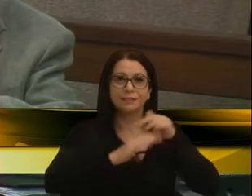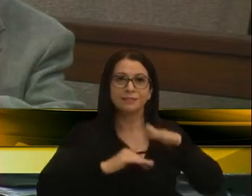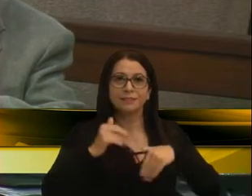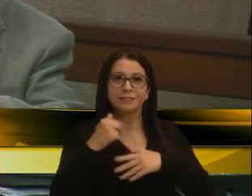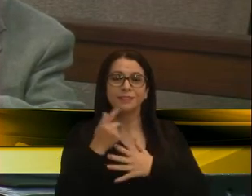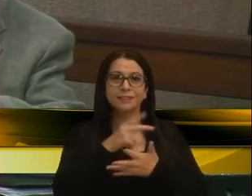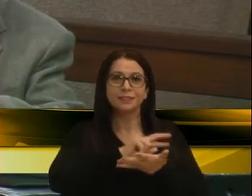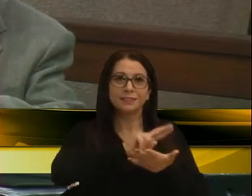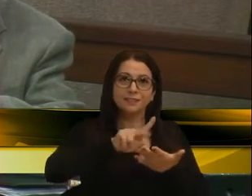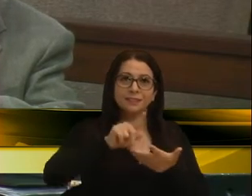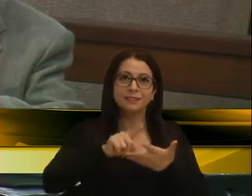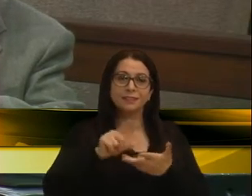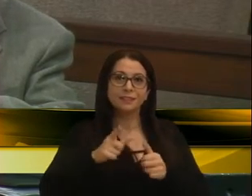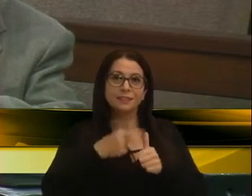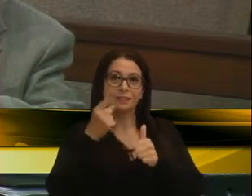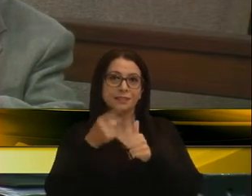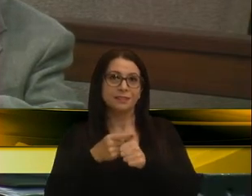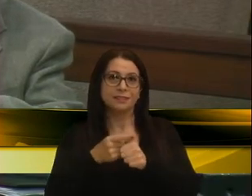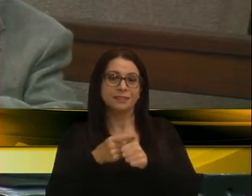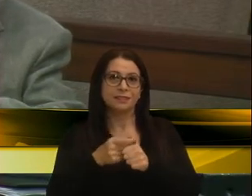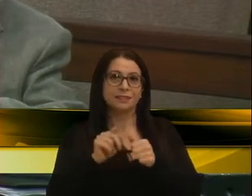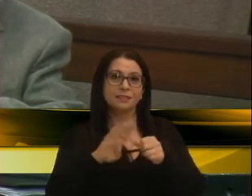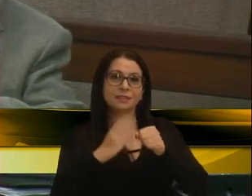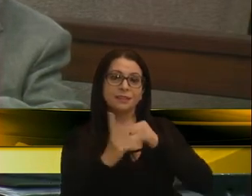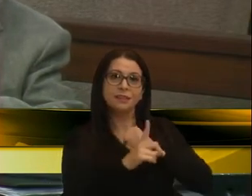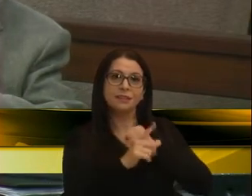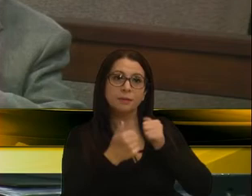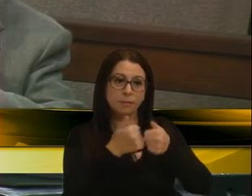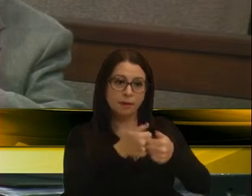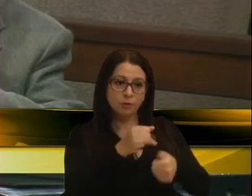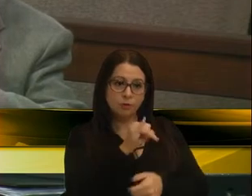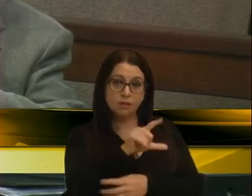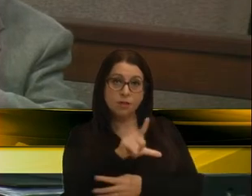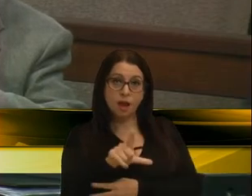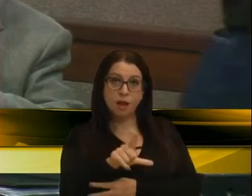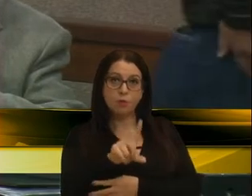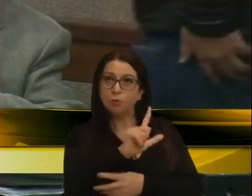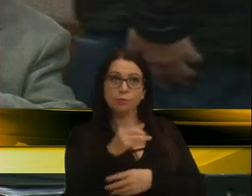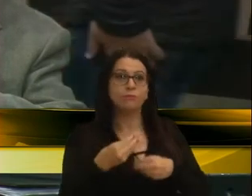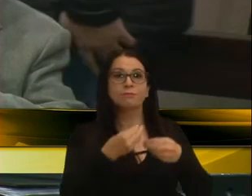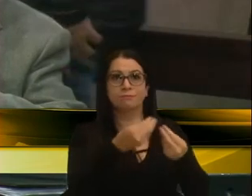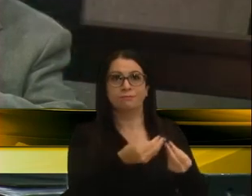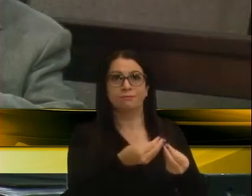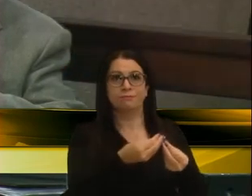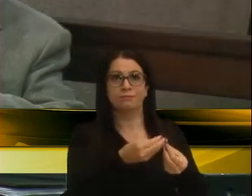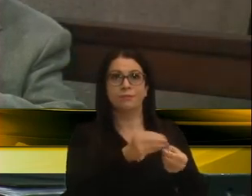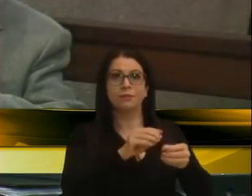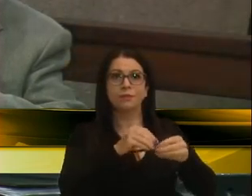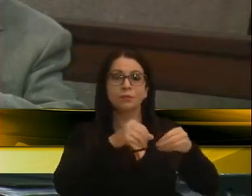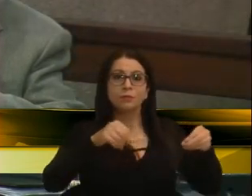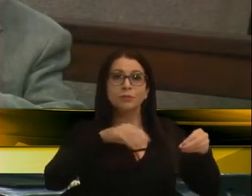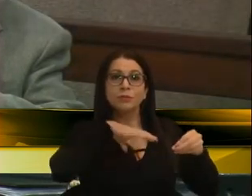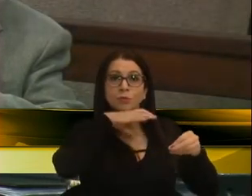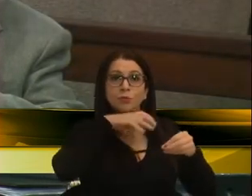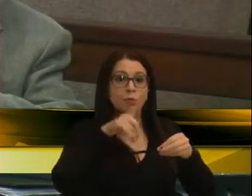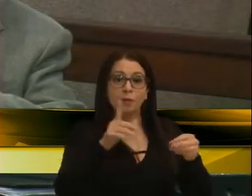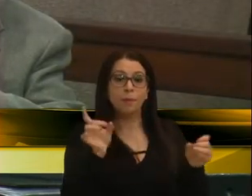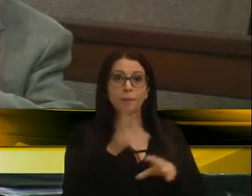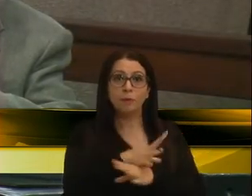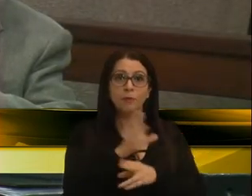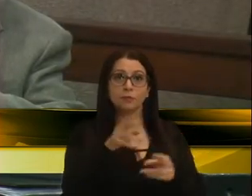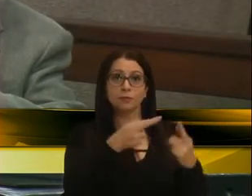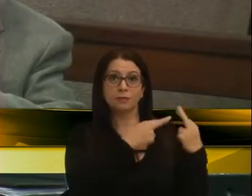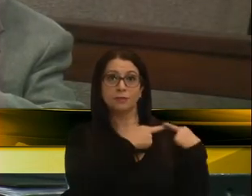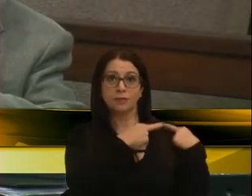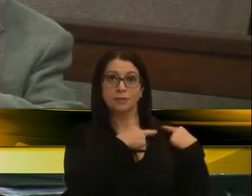várias situações. O primeiro, aquele loteamento atrás da entrada ali que ainda não está entregue. Então, quando o loteamento não está entregue, é